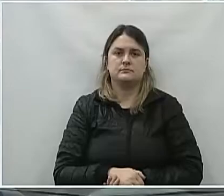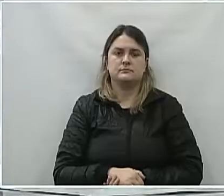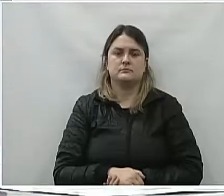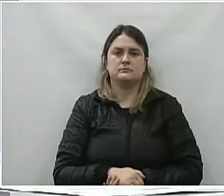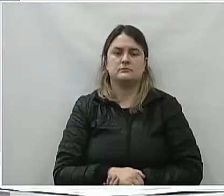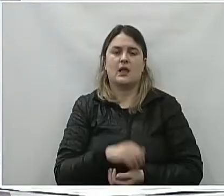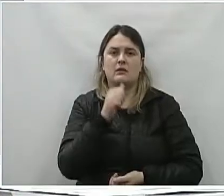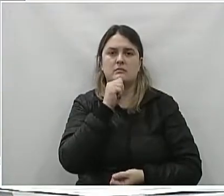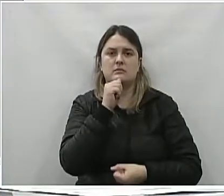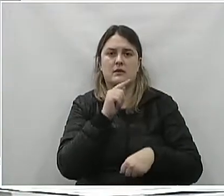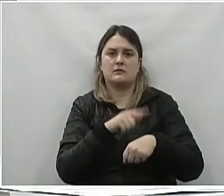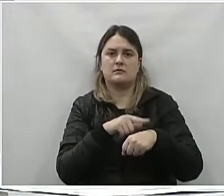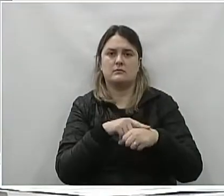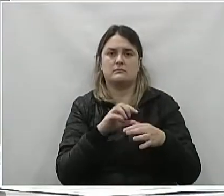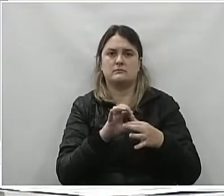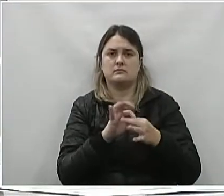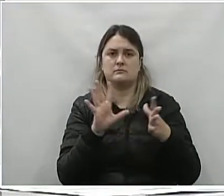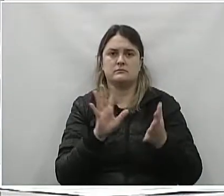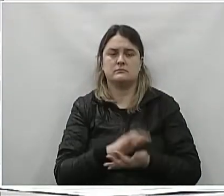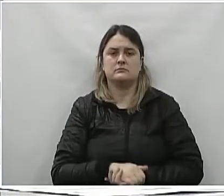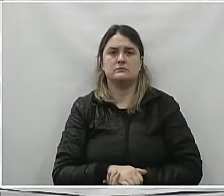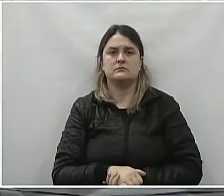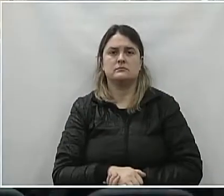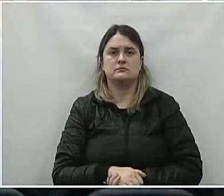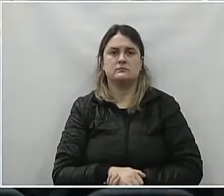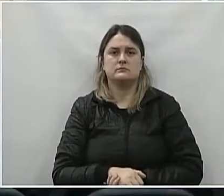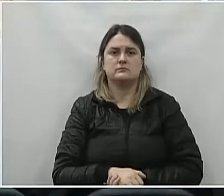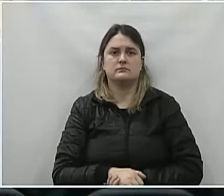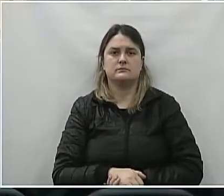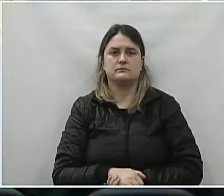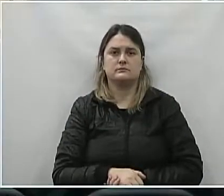A palavra está em aberto.